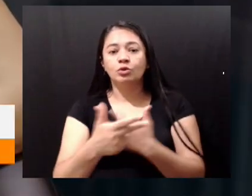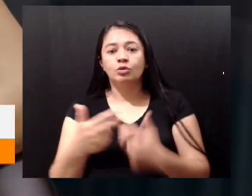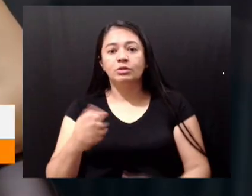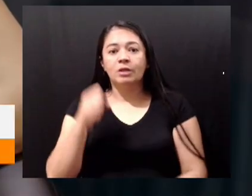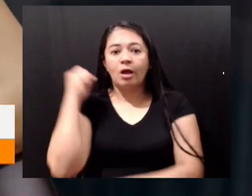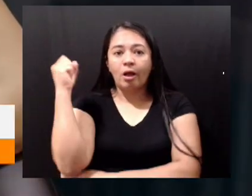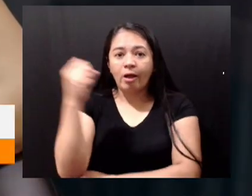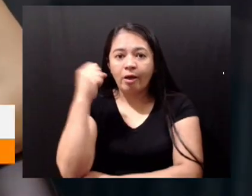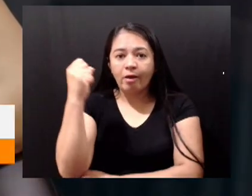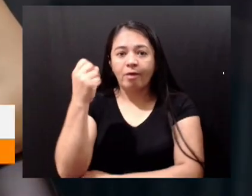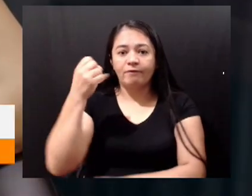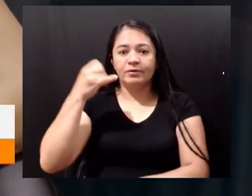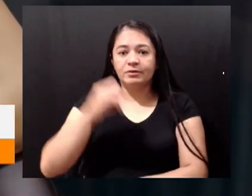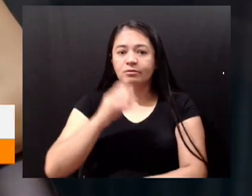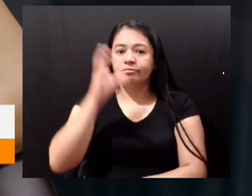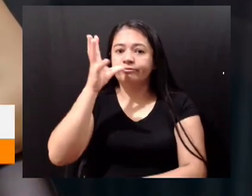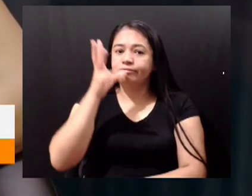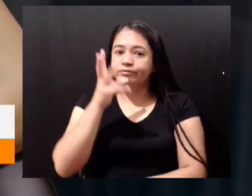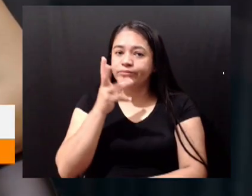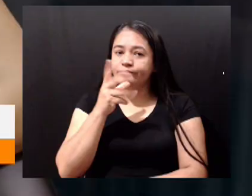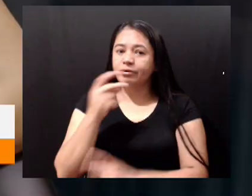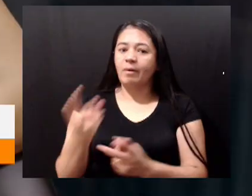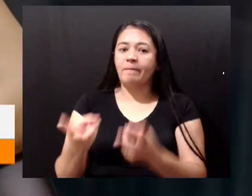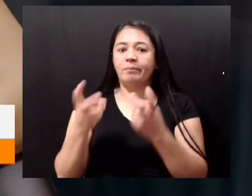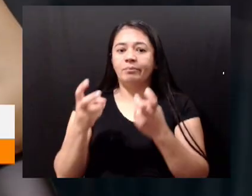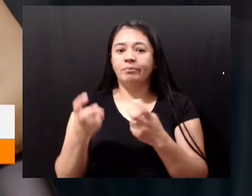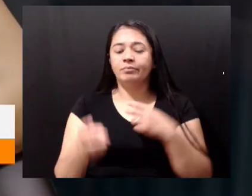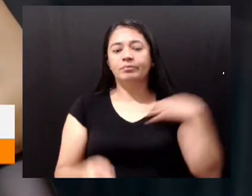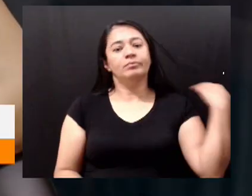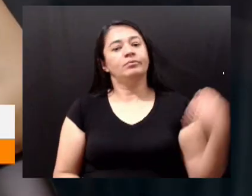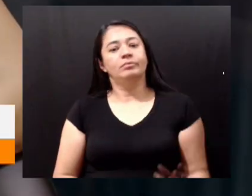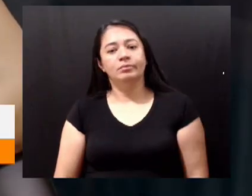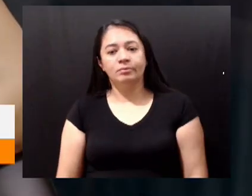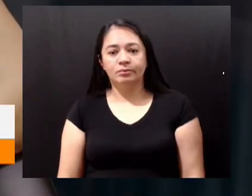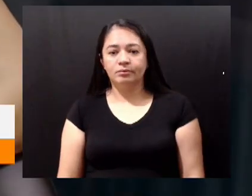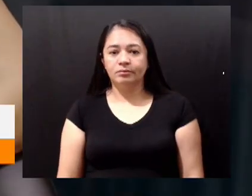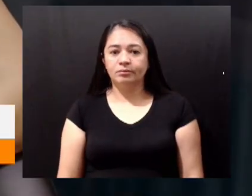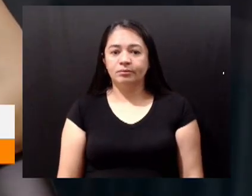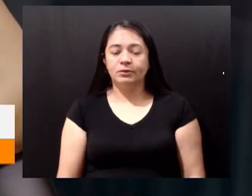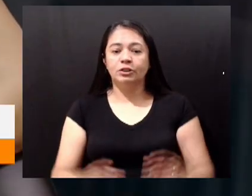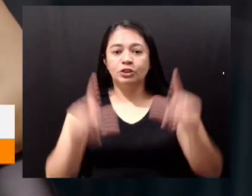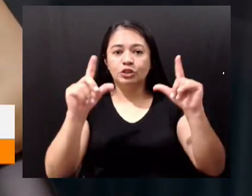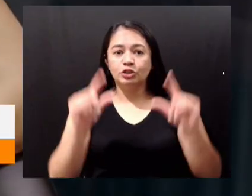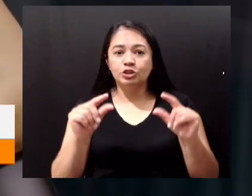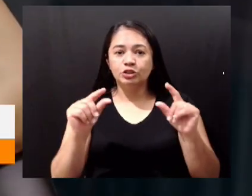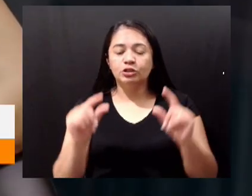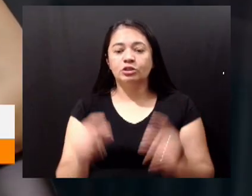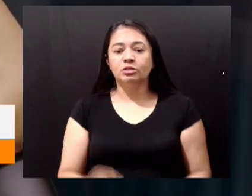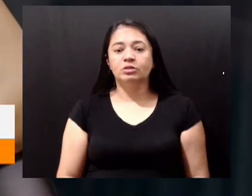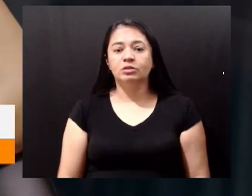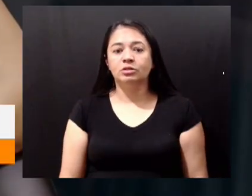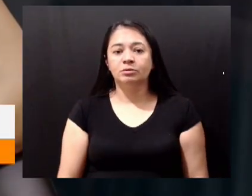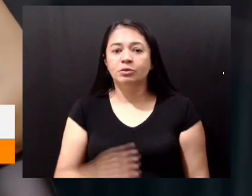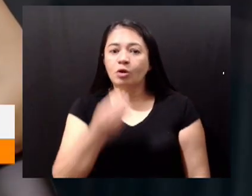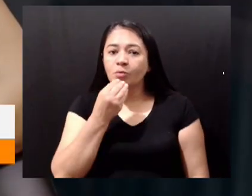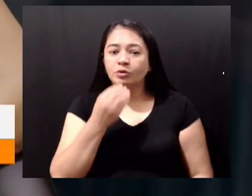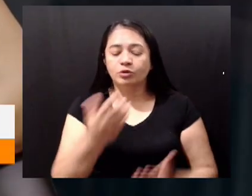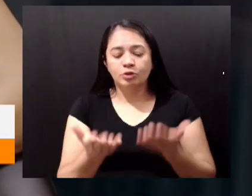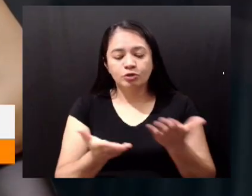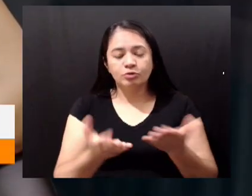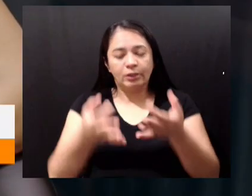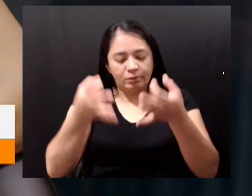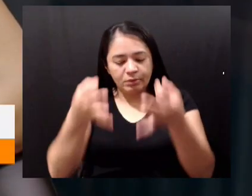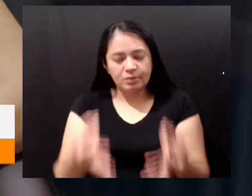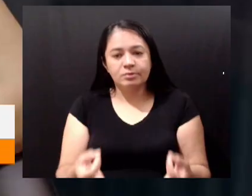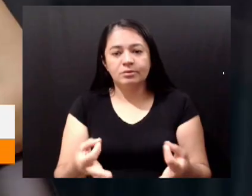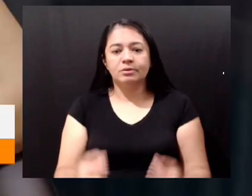a ser identificada, né, causa aí diminui a chance de um tratamento efetivo, Uhum. de um tratamento legal, né.